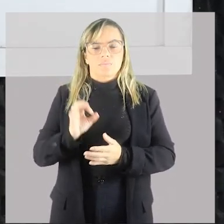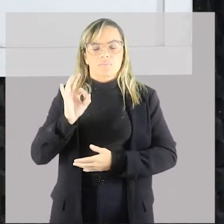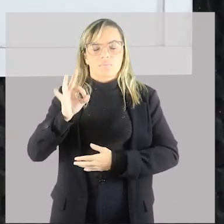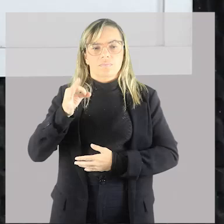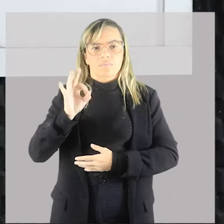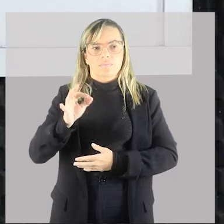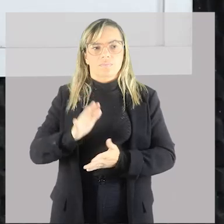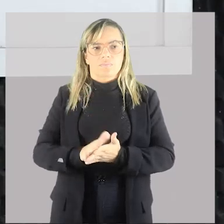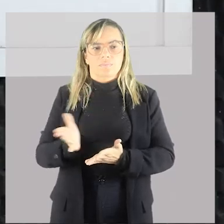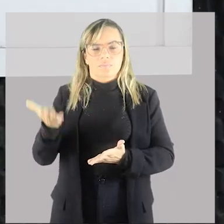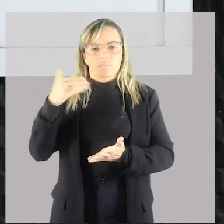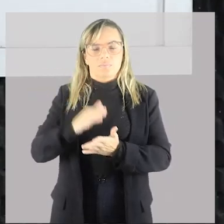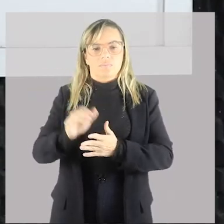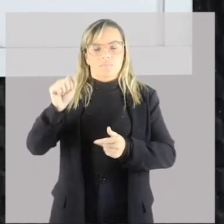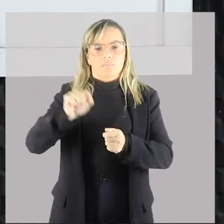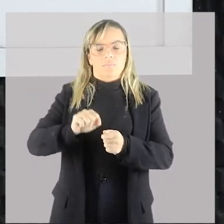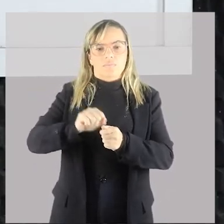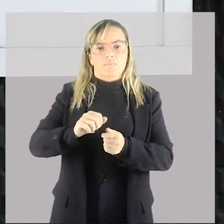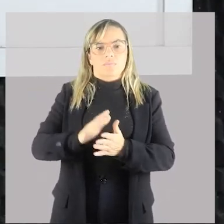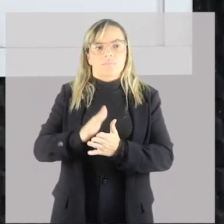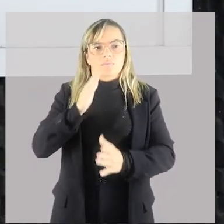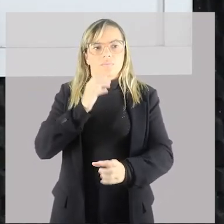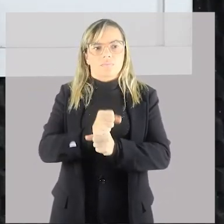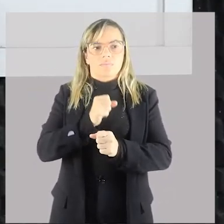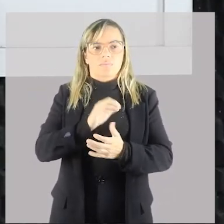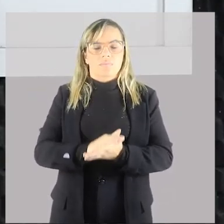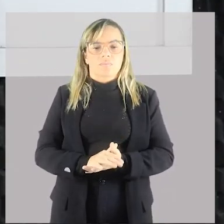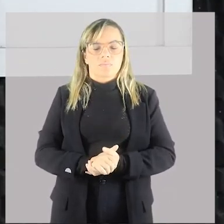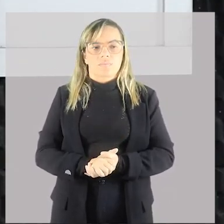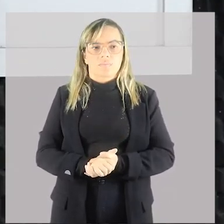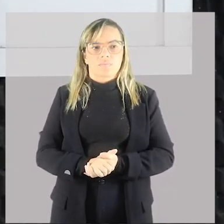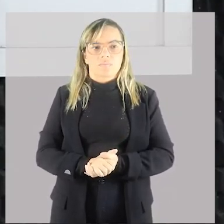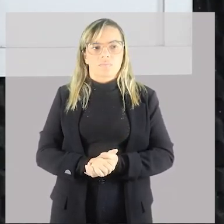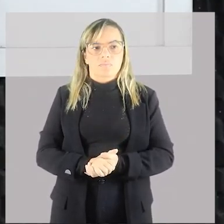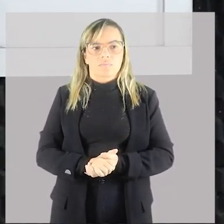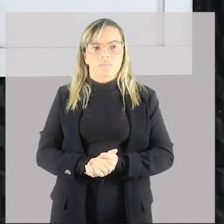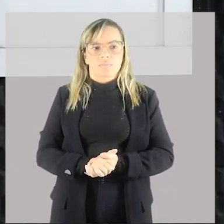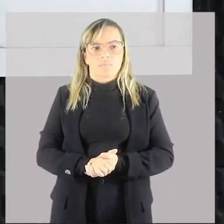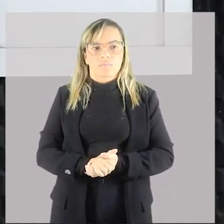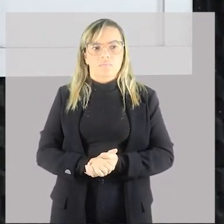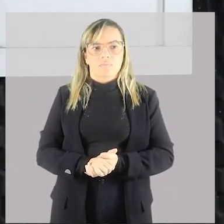Certo? Vamos fazer essa conta aqui. Você vai ter 10 fatorial